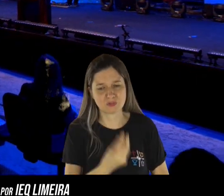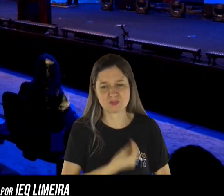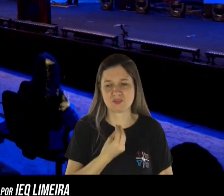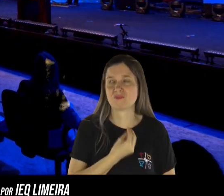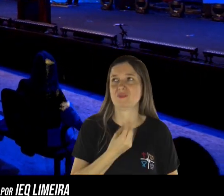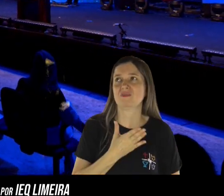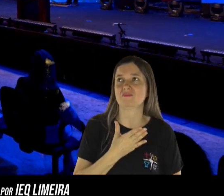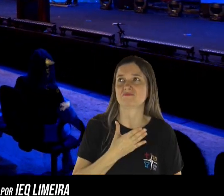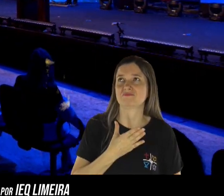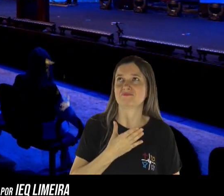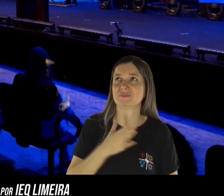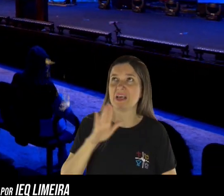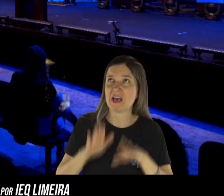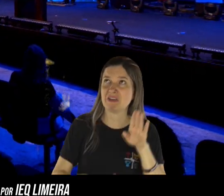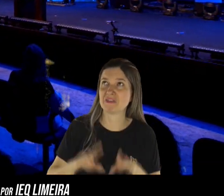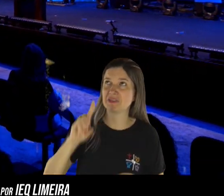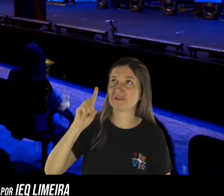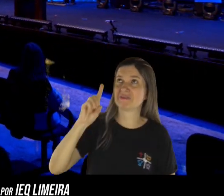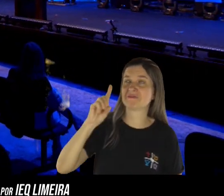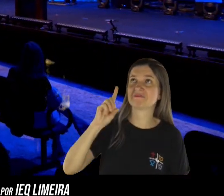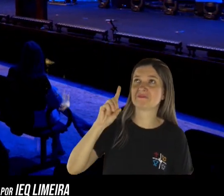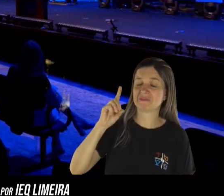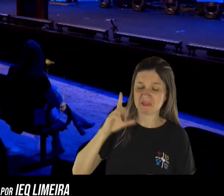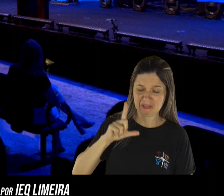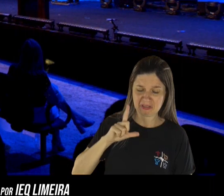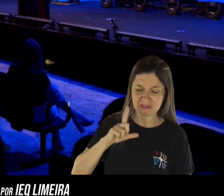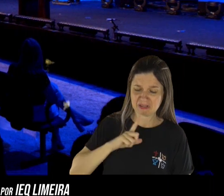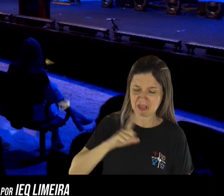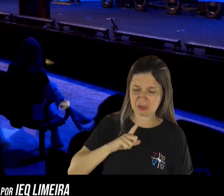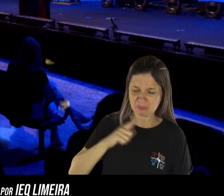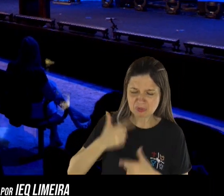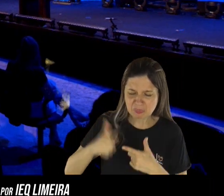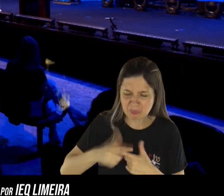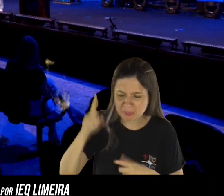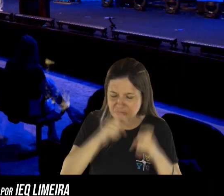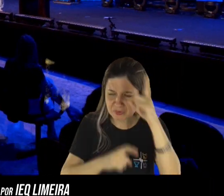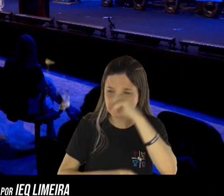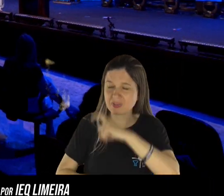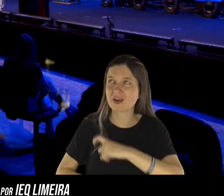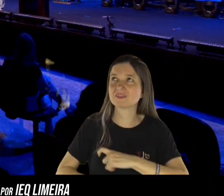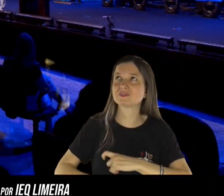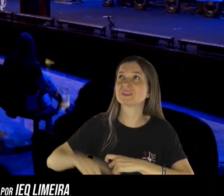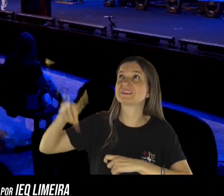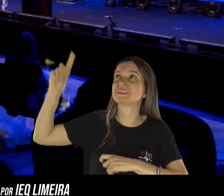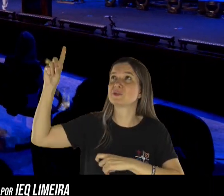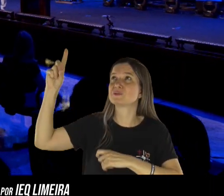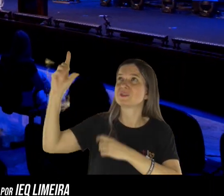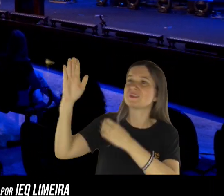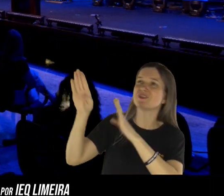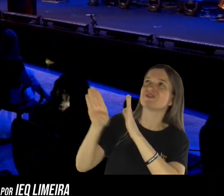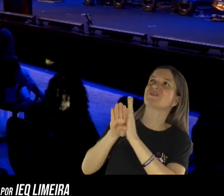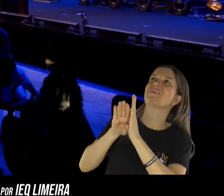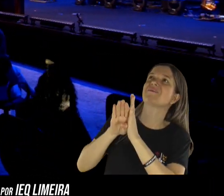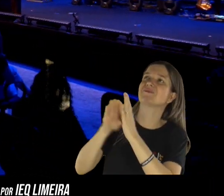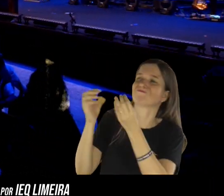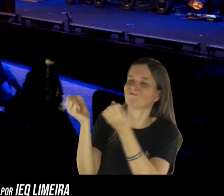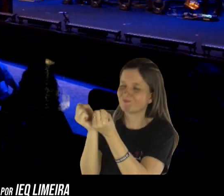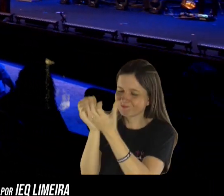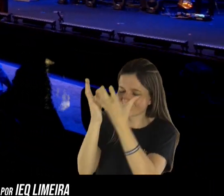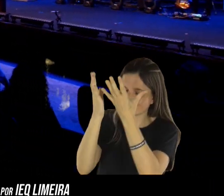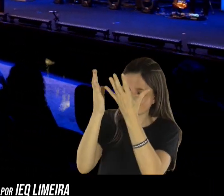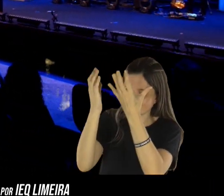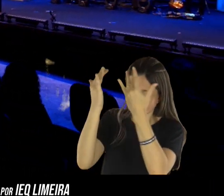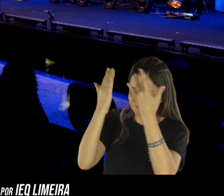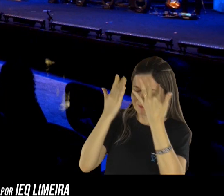frente? Será que Deus pode transformar essa história nossa que nós estamos vivendo agora? A gente tem ouvido tanta coisa,